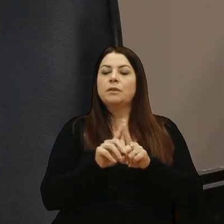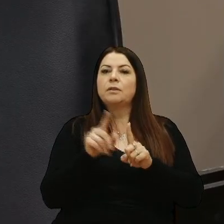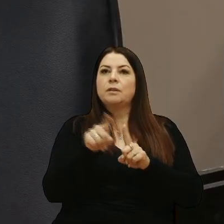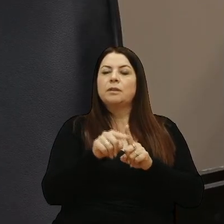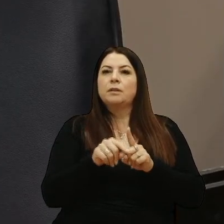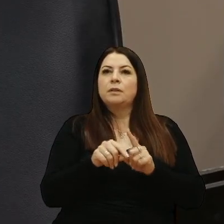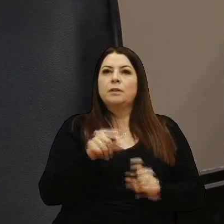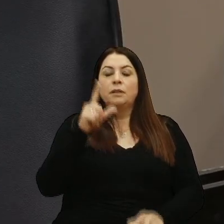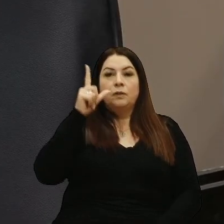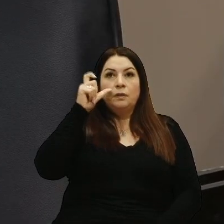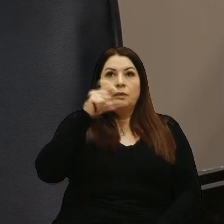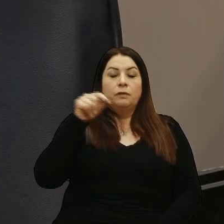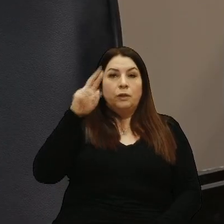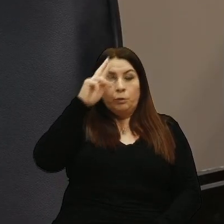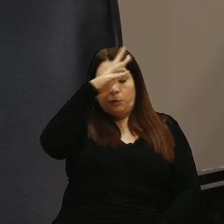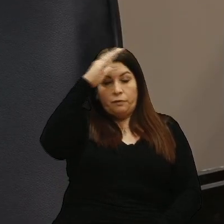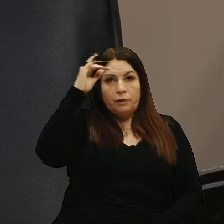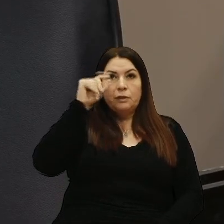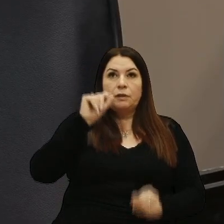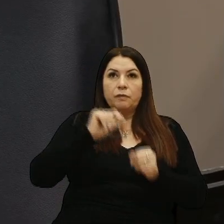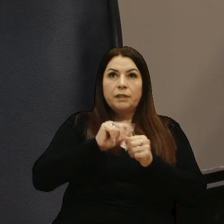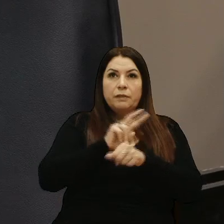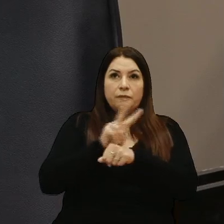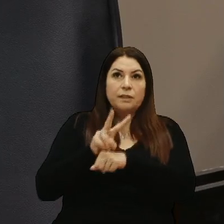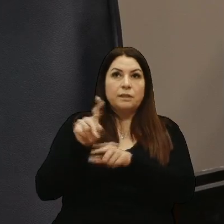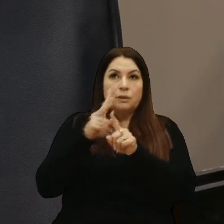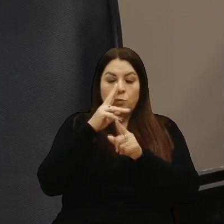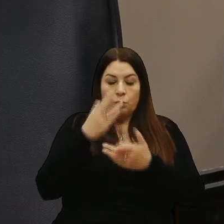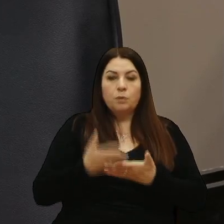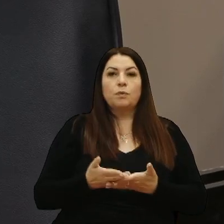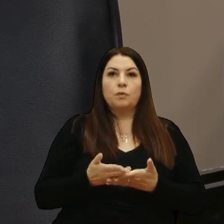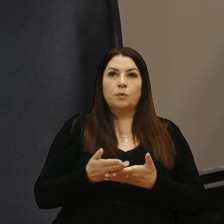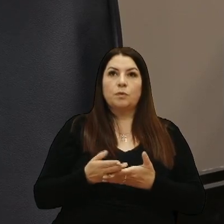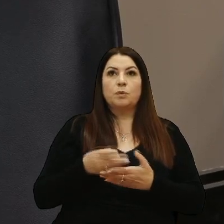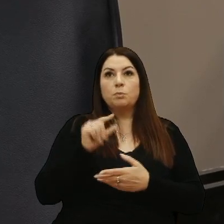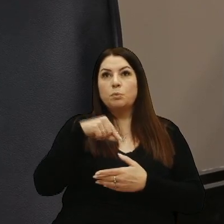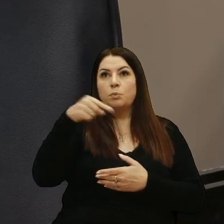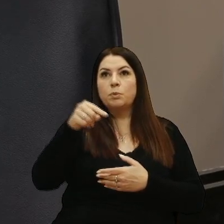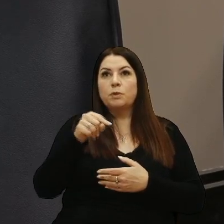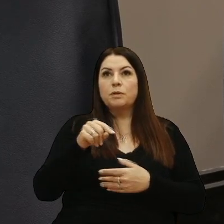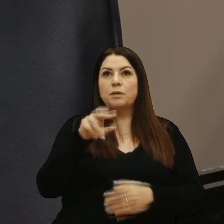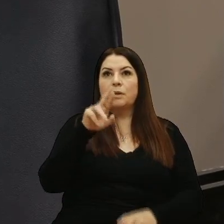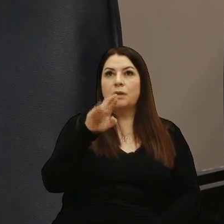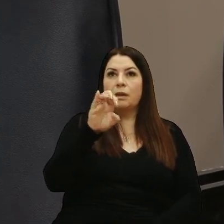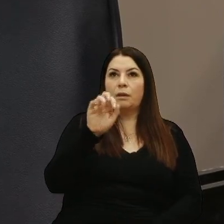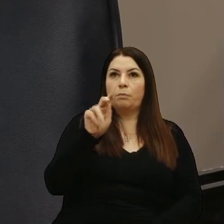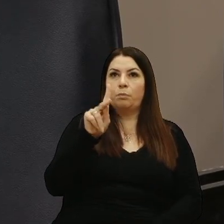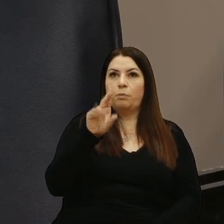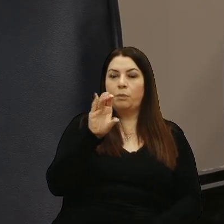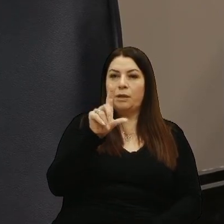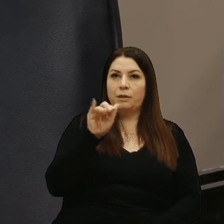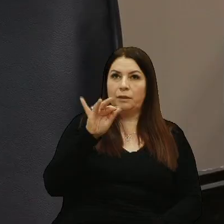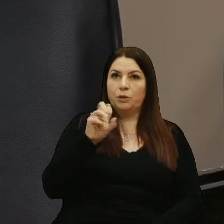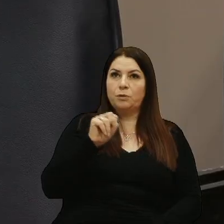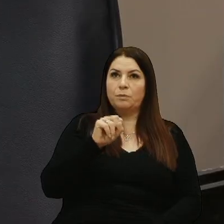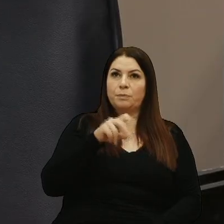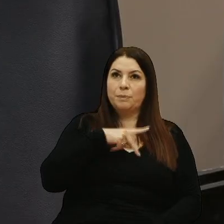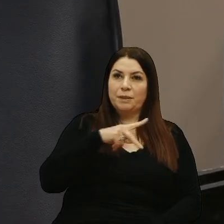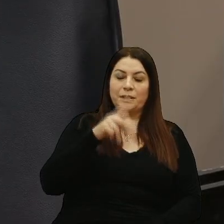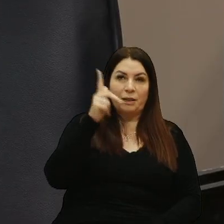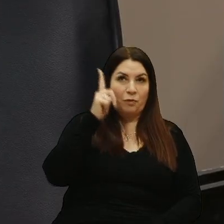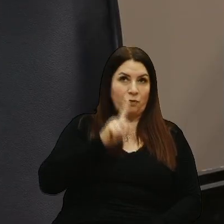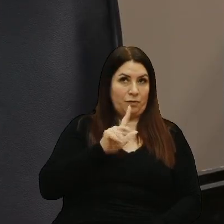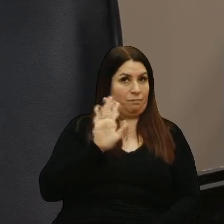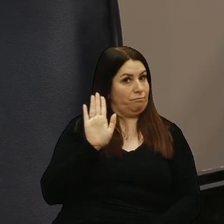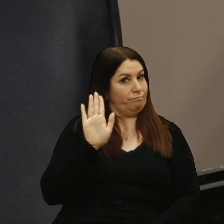fosse o prefeito, eu iria fiscalizar ele igual. E daqui a pouco eu estou lá no Republicano Santos, vereador presidente, presidente Lucas,